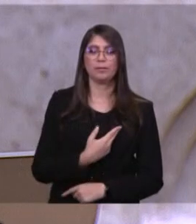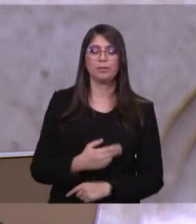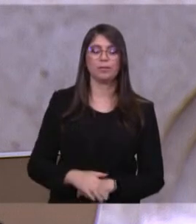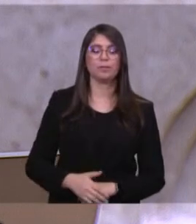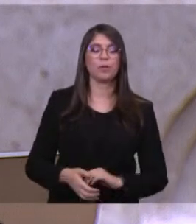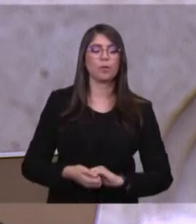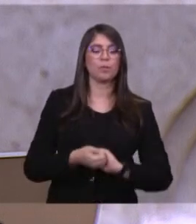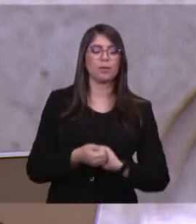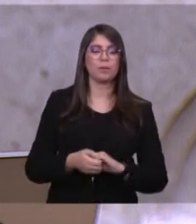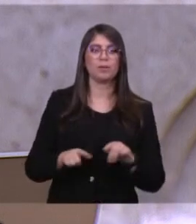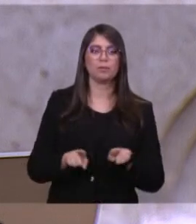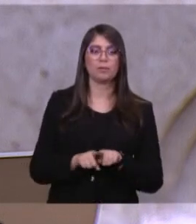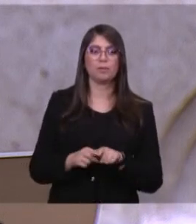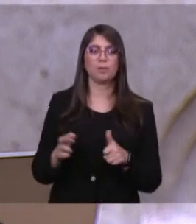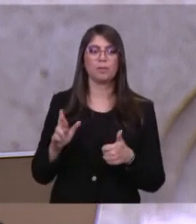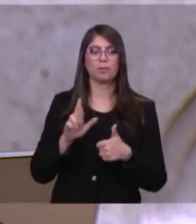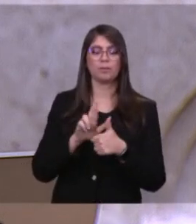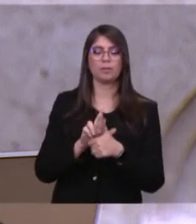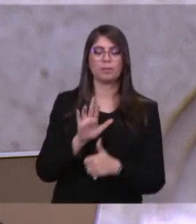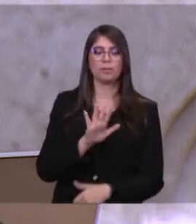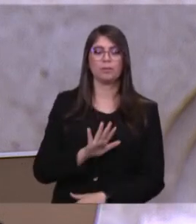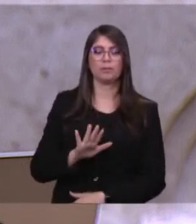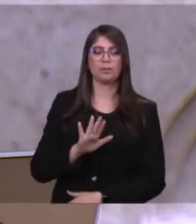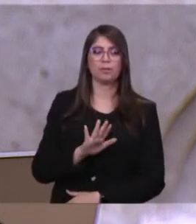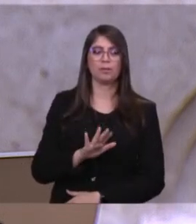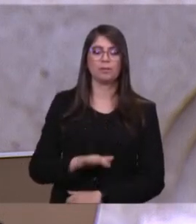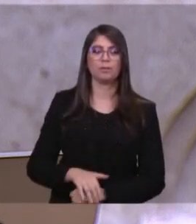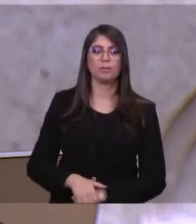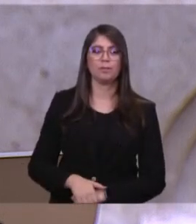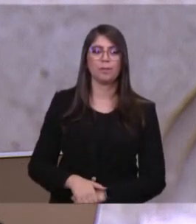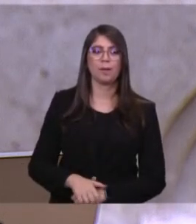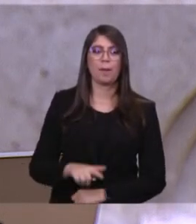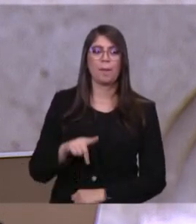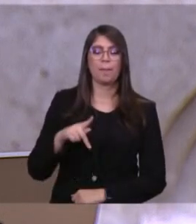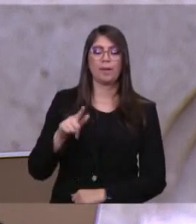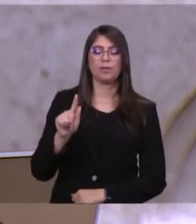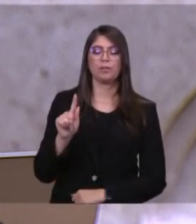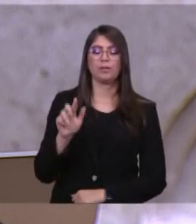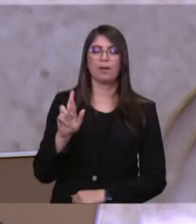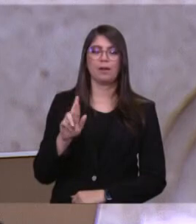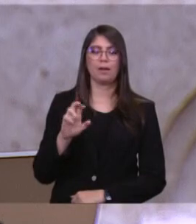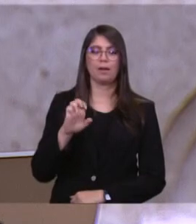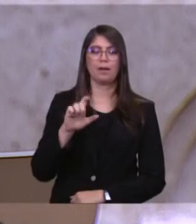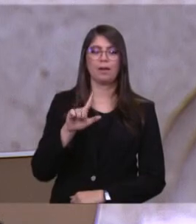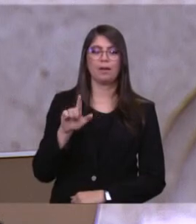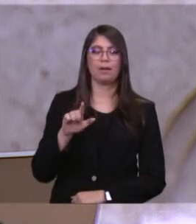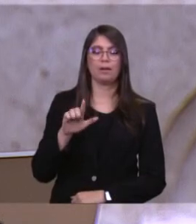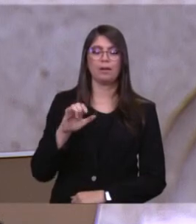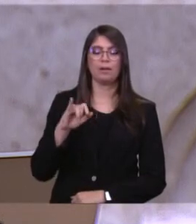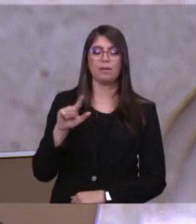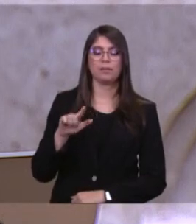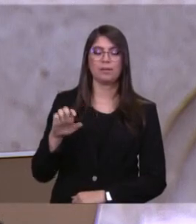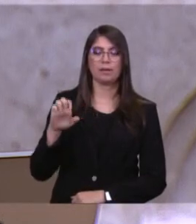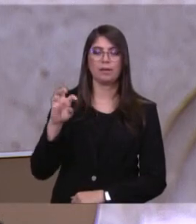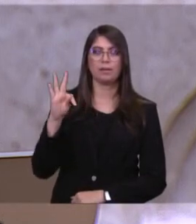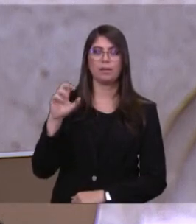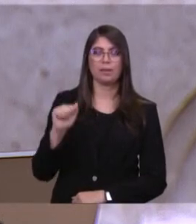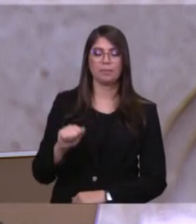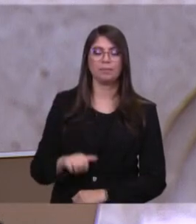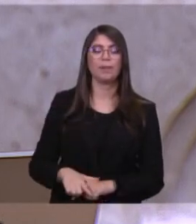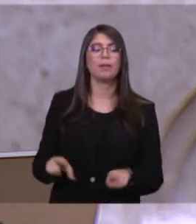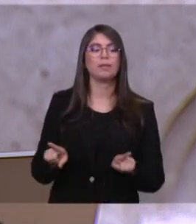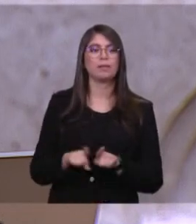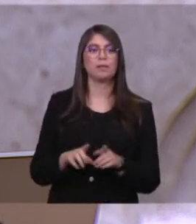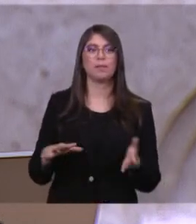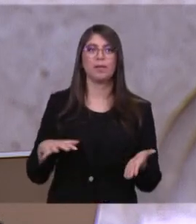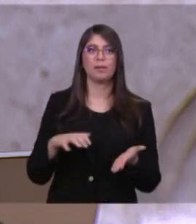com muito finos, prazer a Procuradora-Geral da República, agrisalhados, doutora veste terno preto, Eliseta branca, Maria de Paiva vermelha. Ramos. Faço o